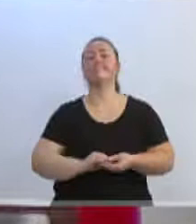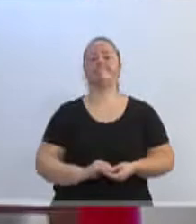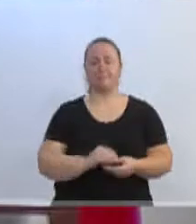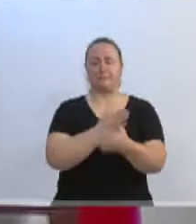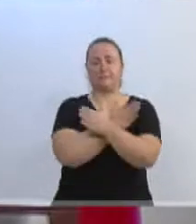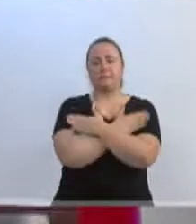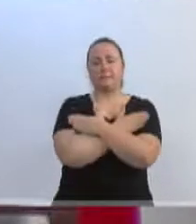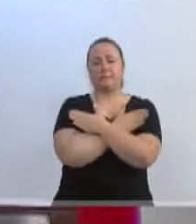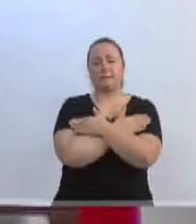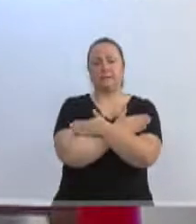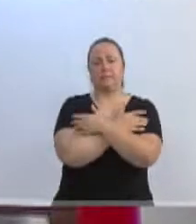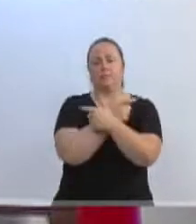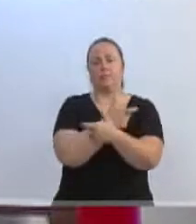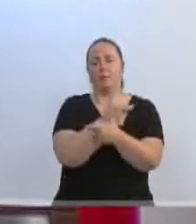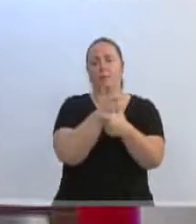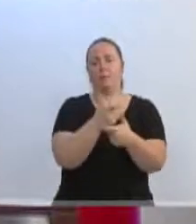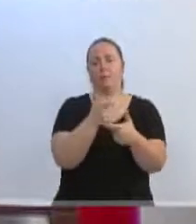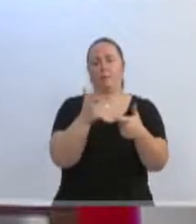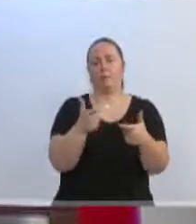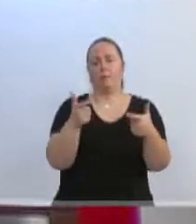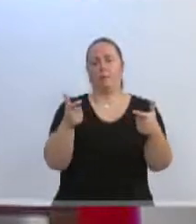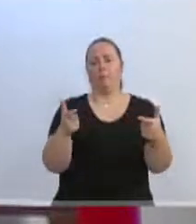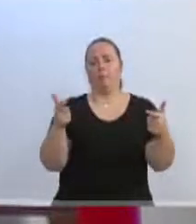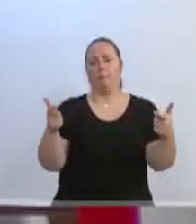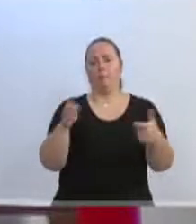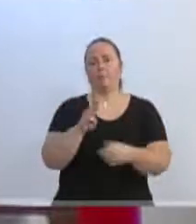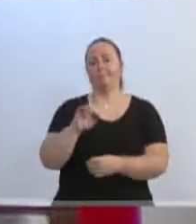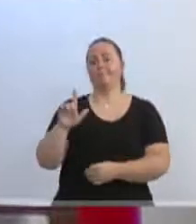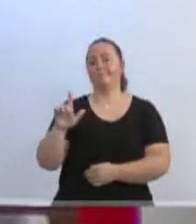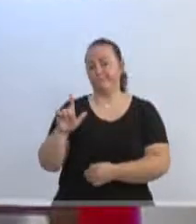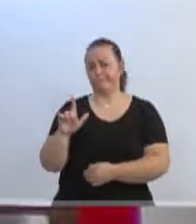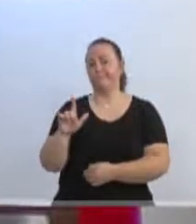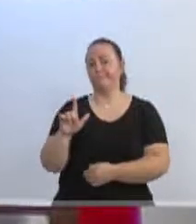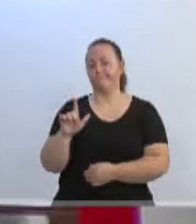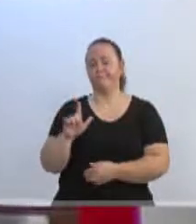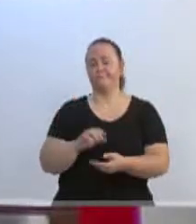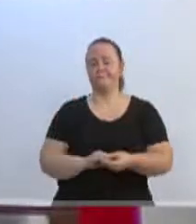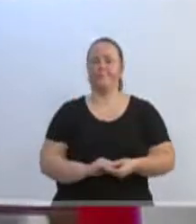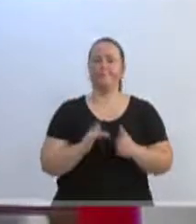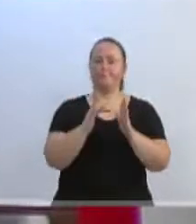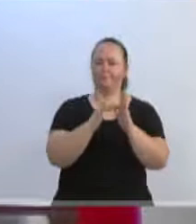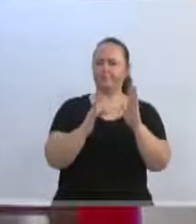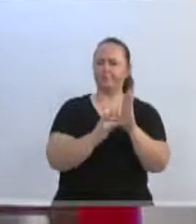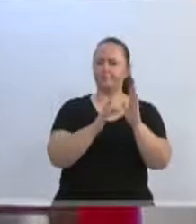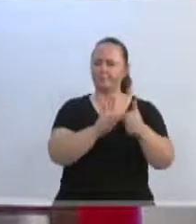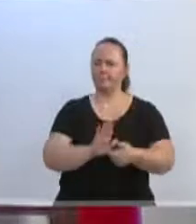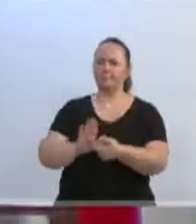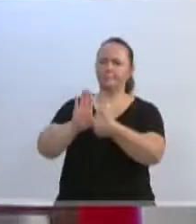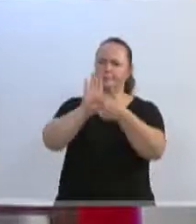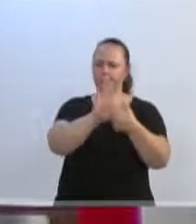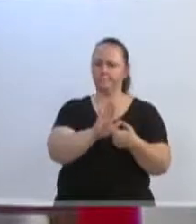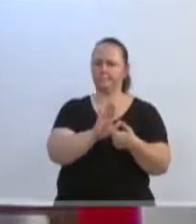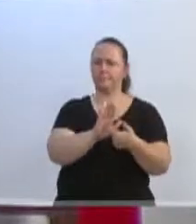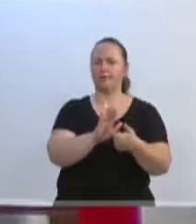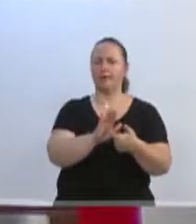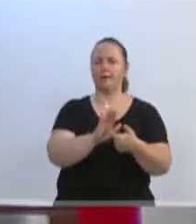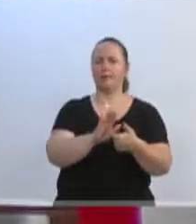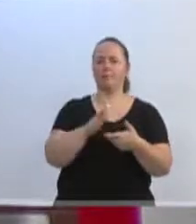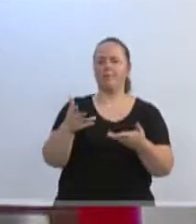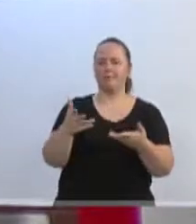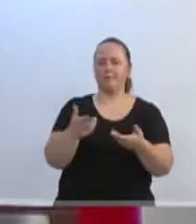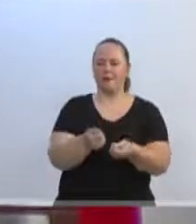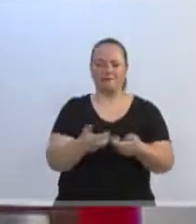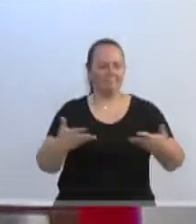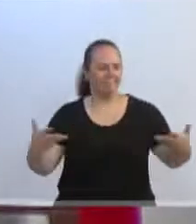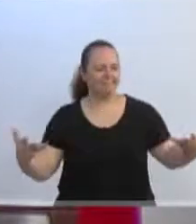desemprego maior na cidade de Blumenau. Então, assim, eu quero trazer em pauta esse tema, né, de revitalizar a Rua 15, não